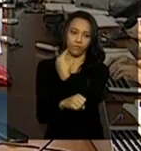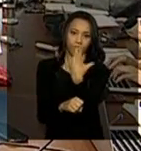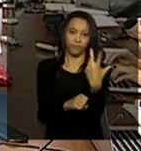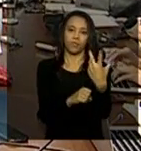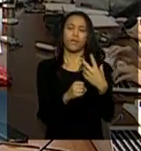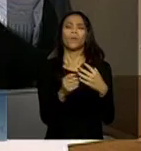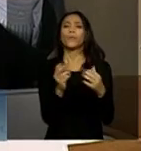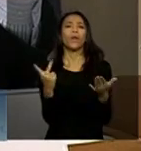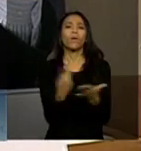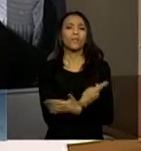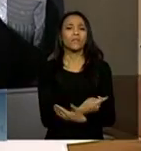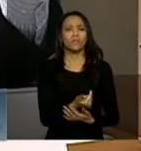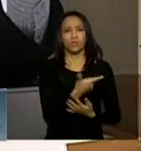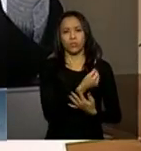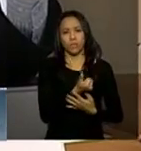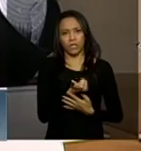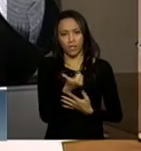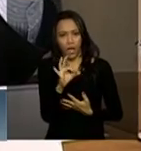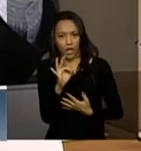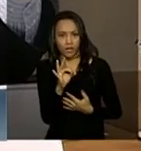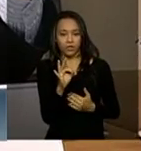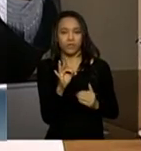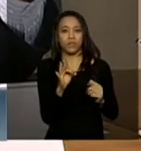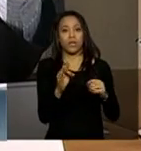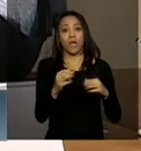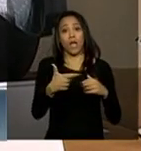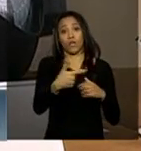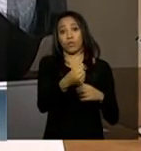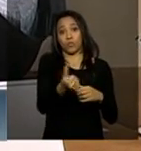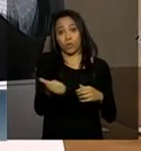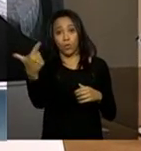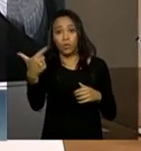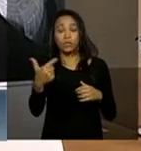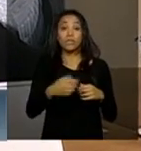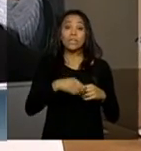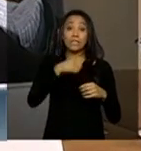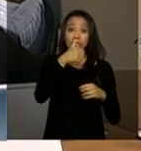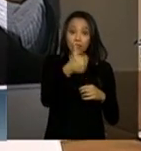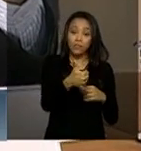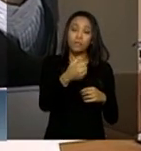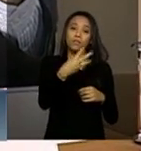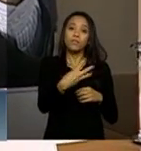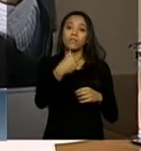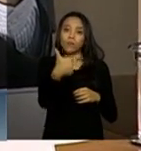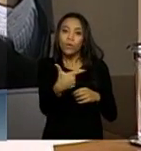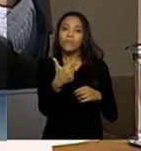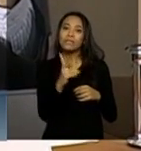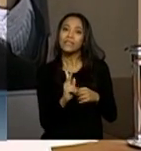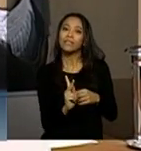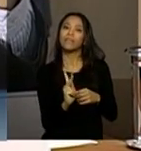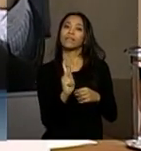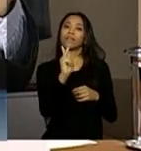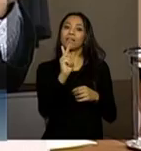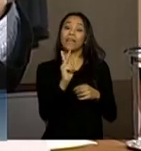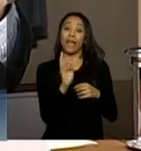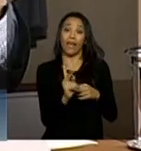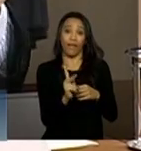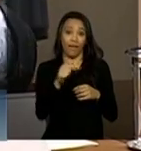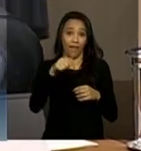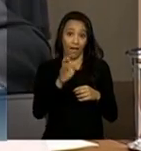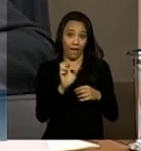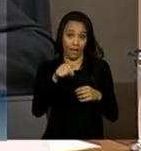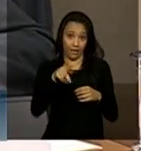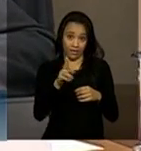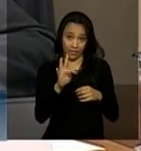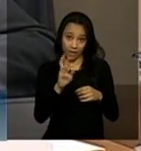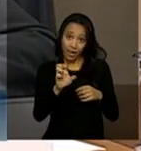de 2010 para 2012... 132 mil hectares foram de vegetação secundária. Só